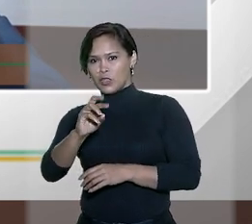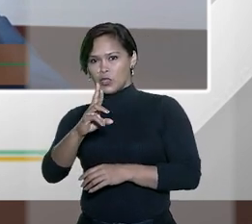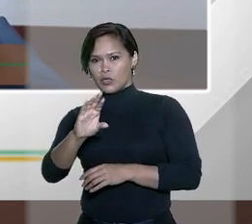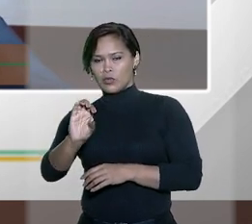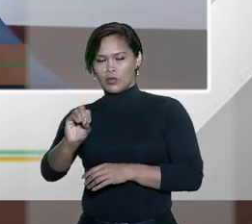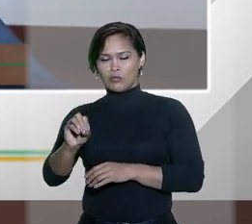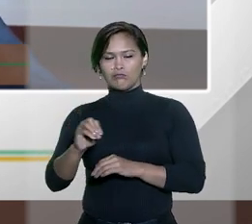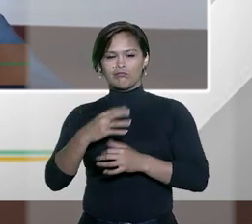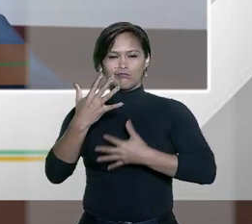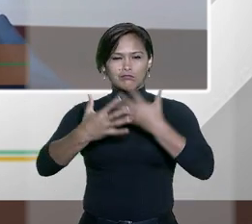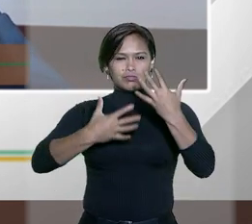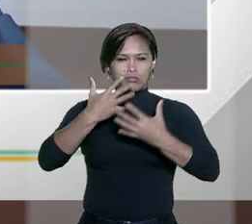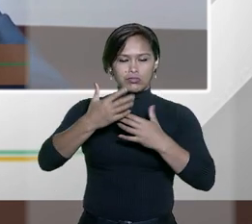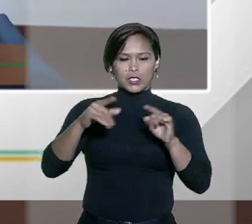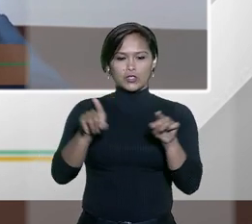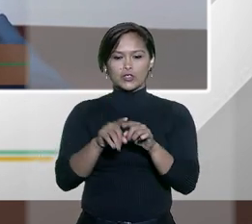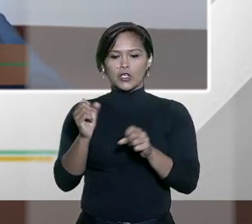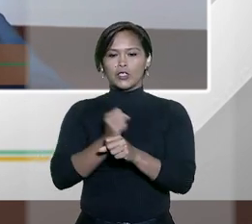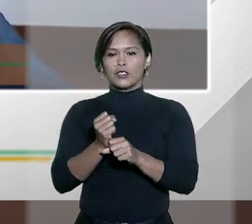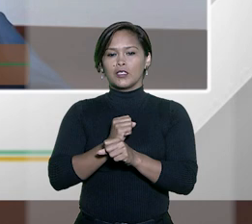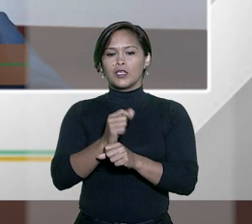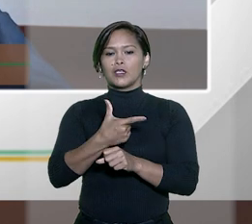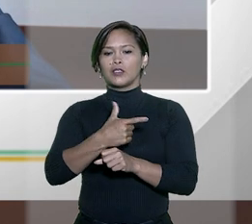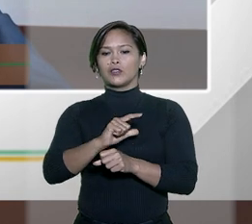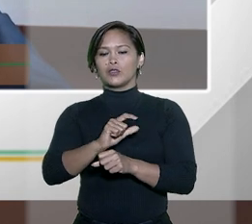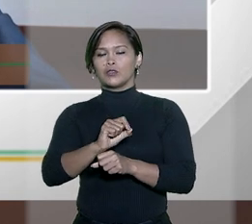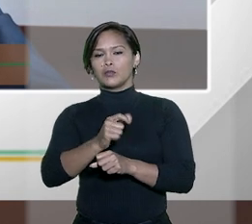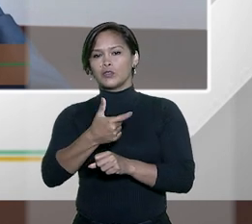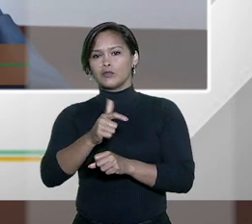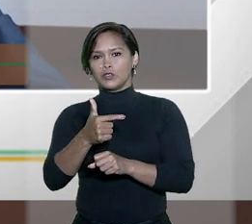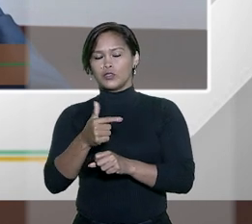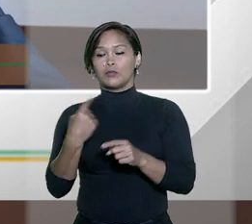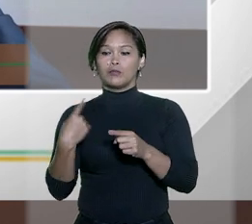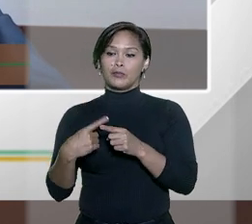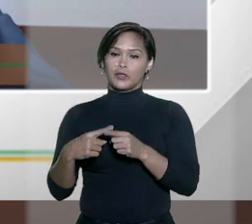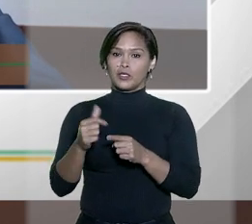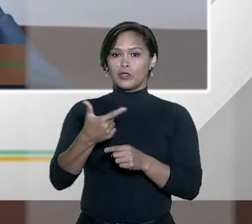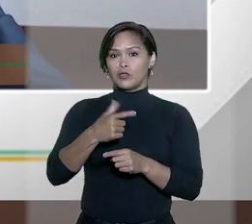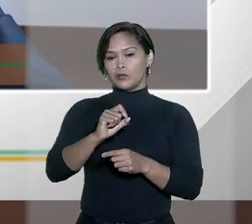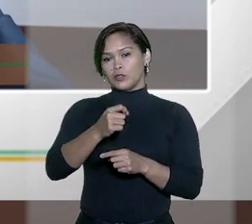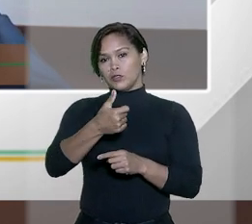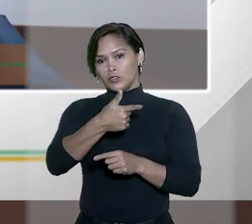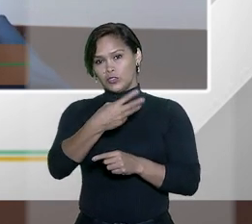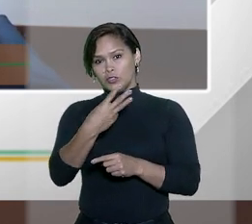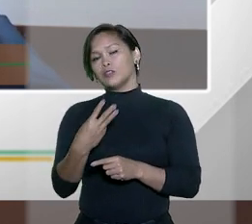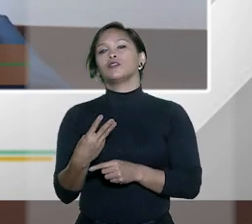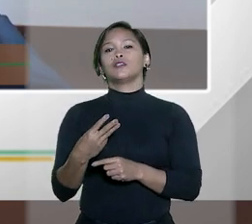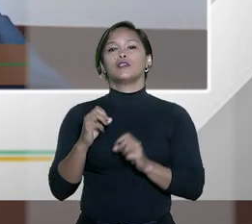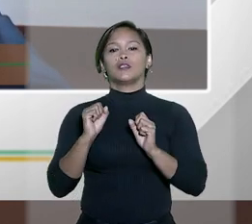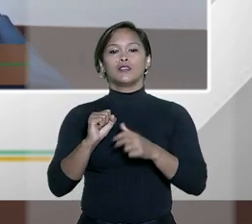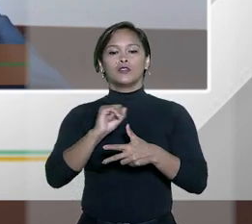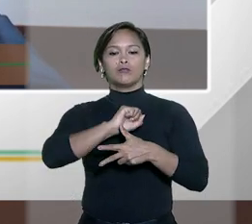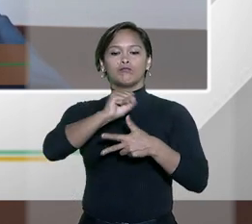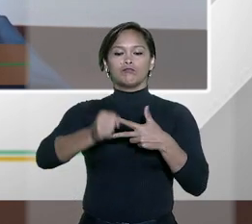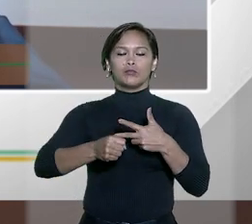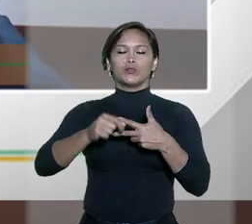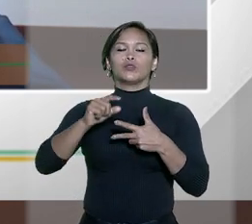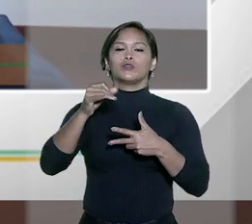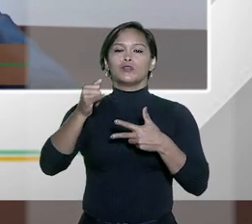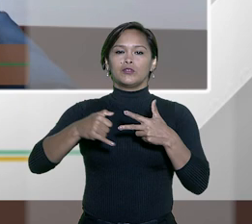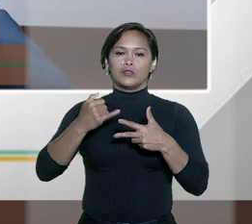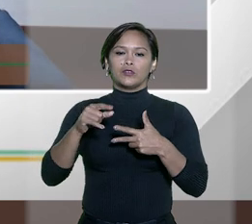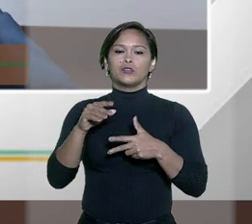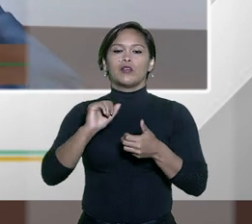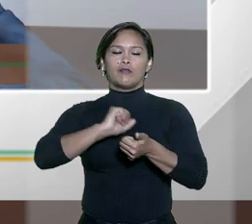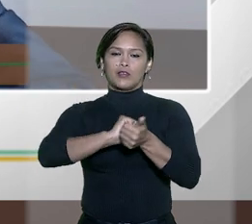gere uma conturbação apenas nesse ano de 2022. Eu creio que de 22 para 23 o Poder Judiciário se adequa a